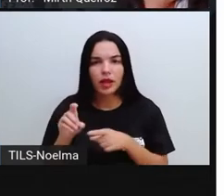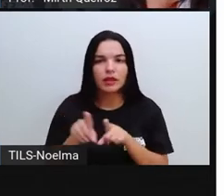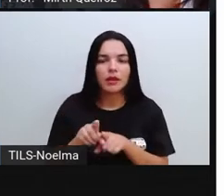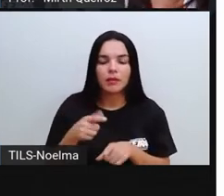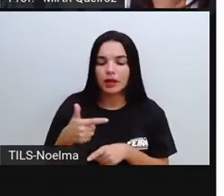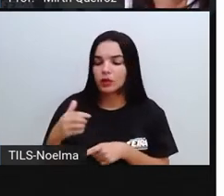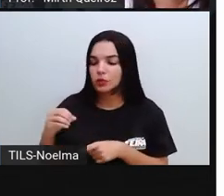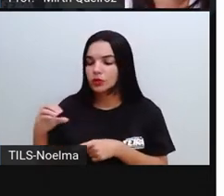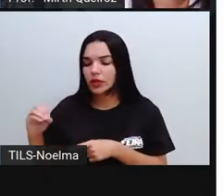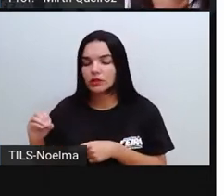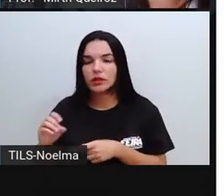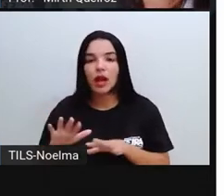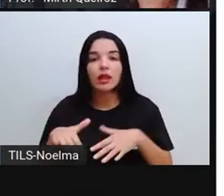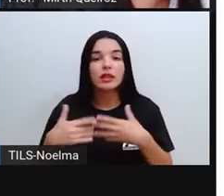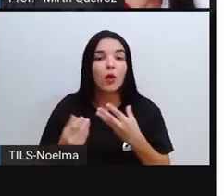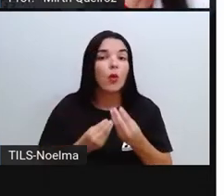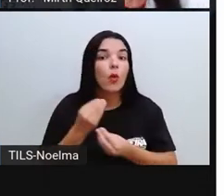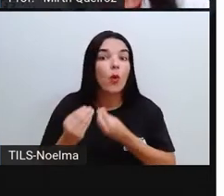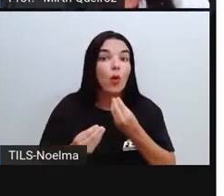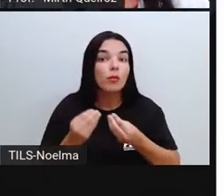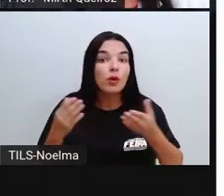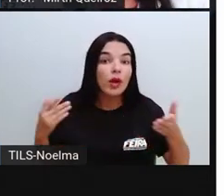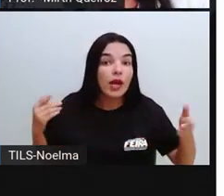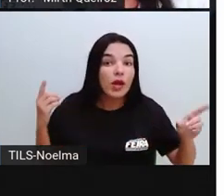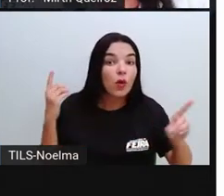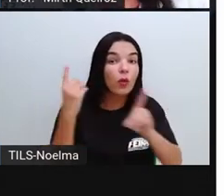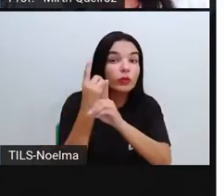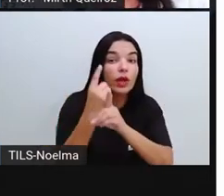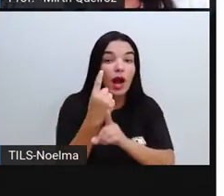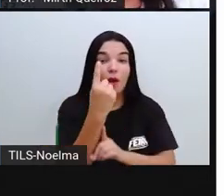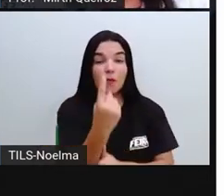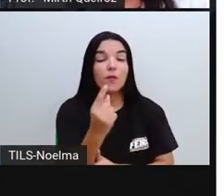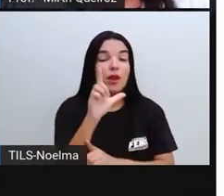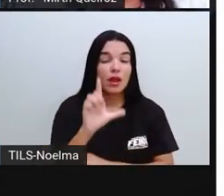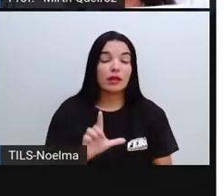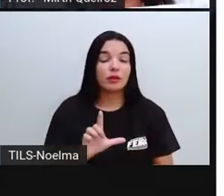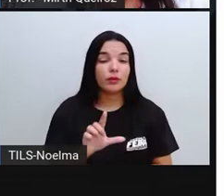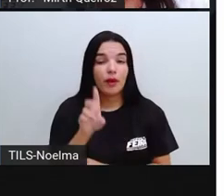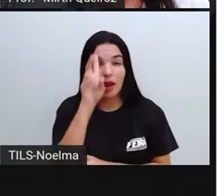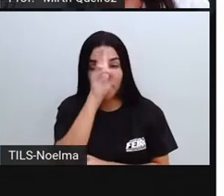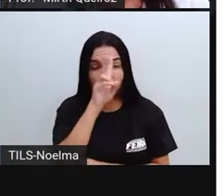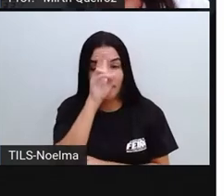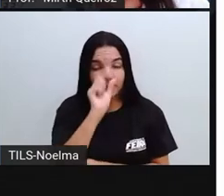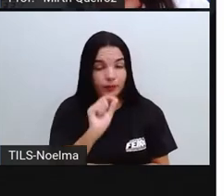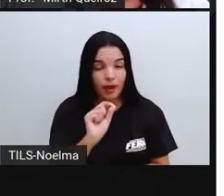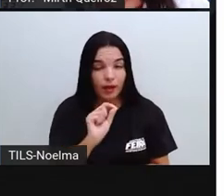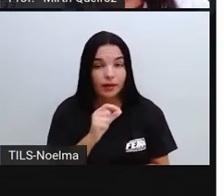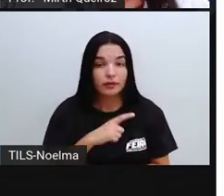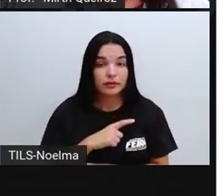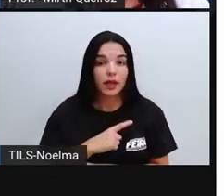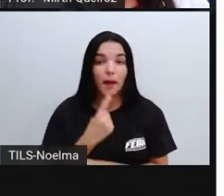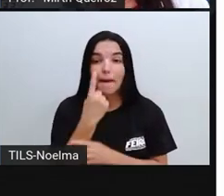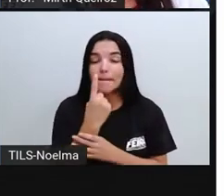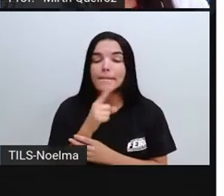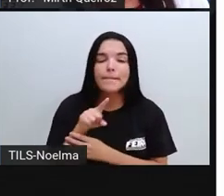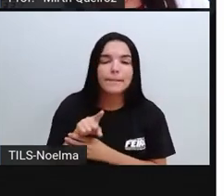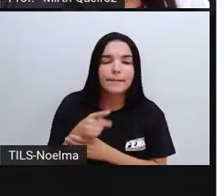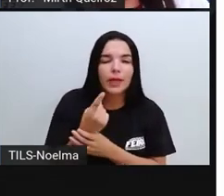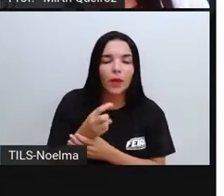poderia fazer aí para poder dar um litro 1 litro eu disse para vocês que têm